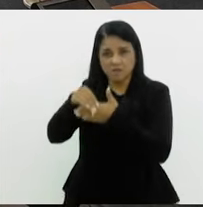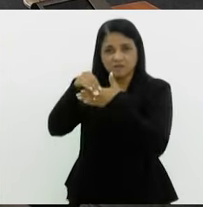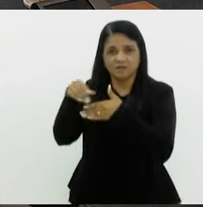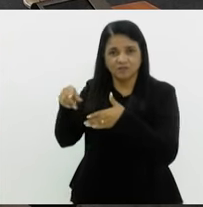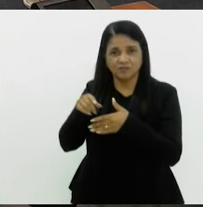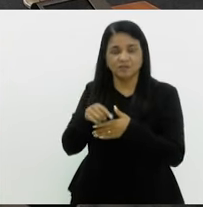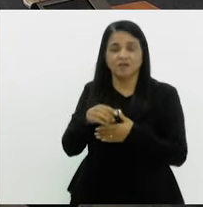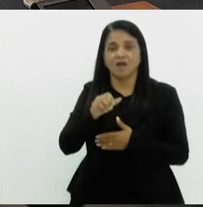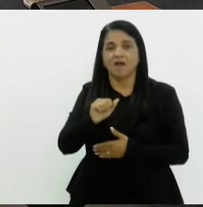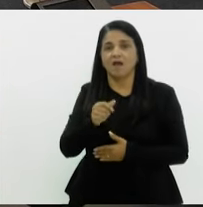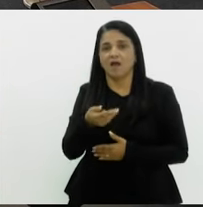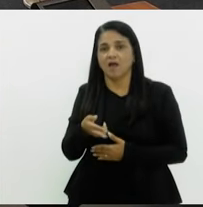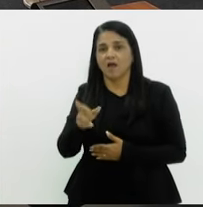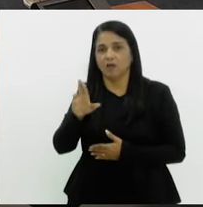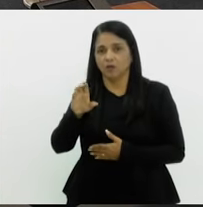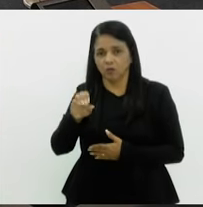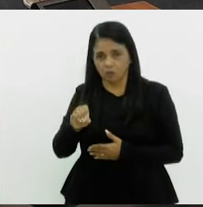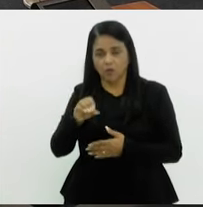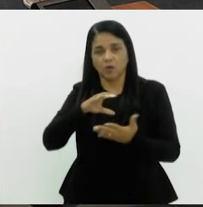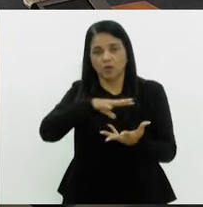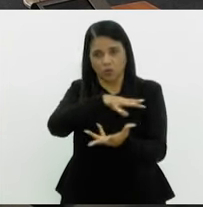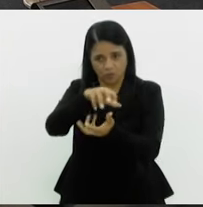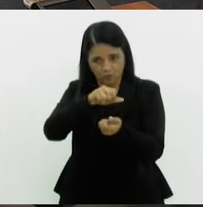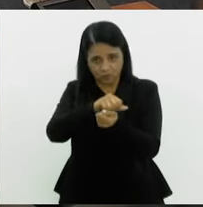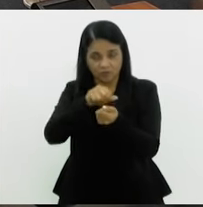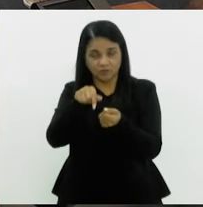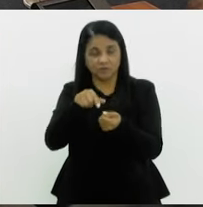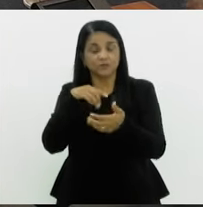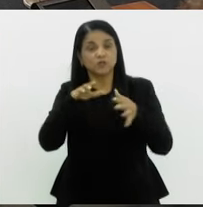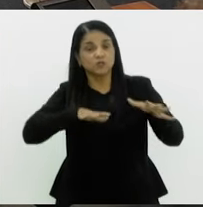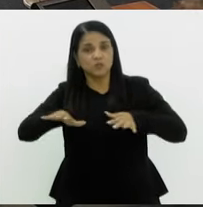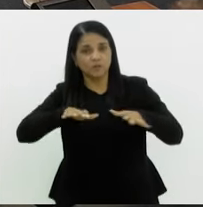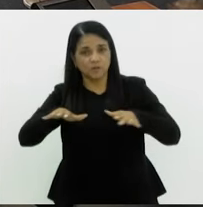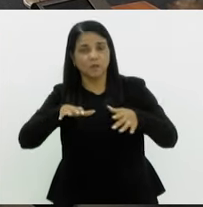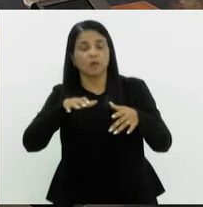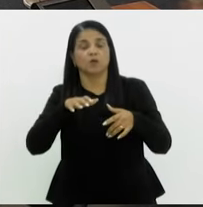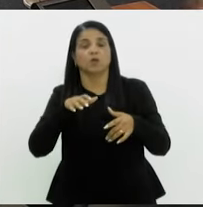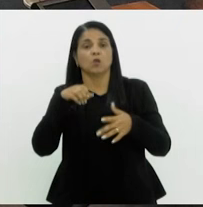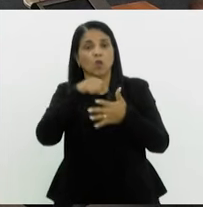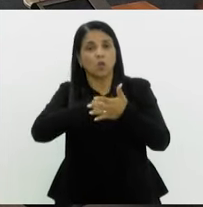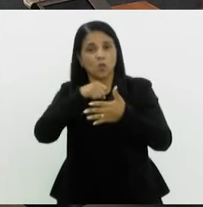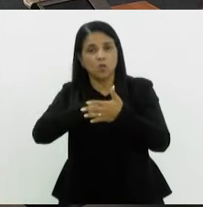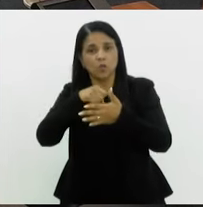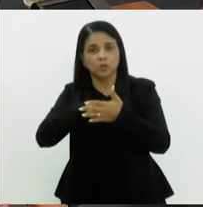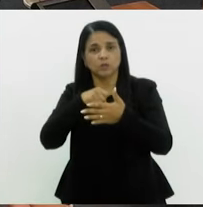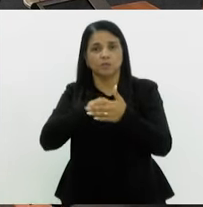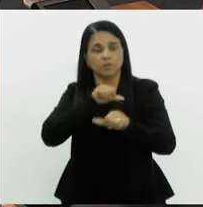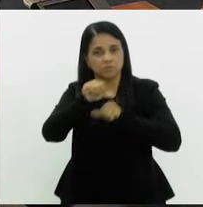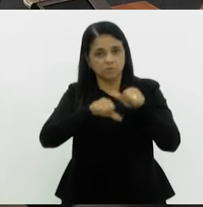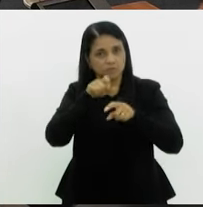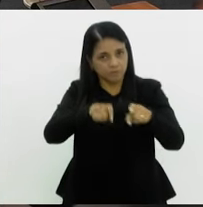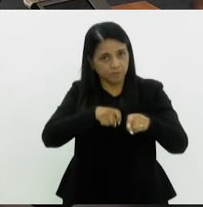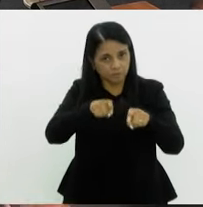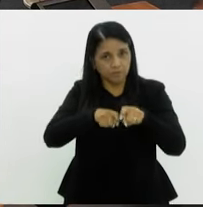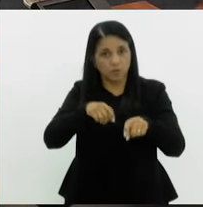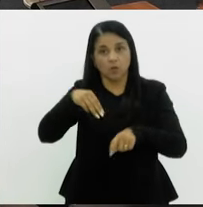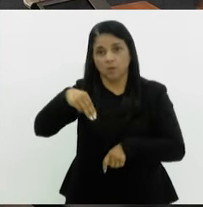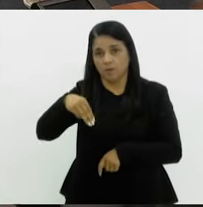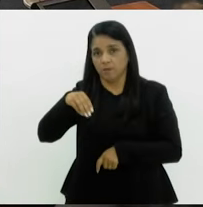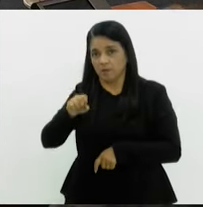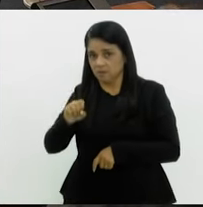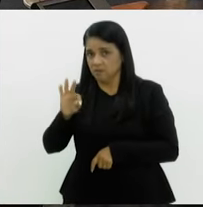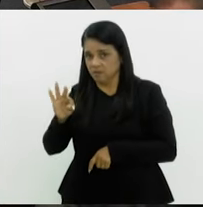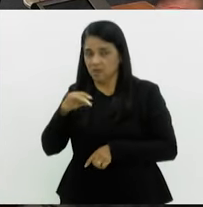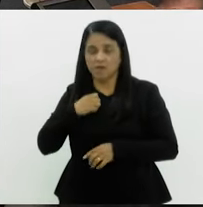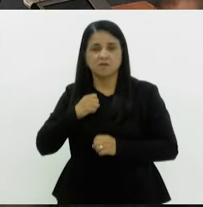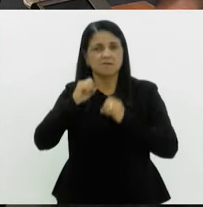e os movimentos que lutam pela reforma agrária, inclusive o MST, é claro, estão cada vez